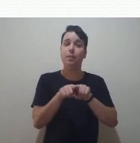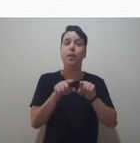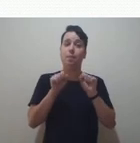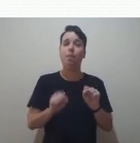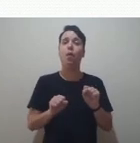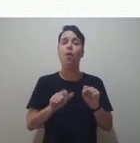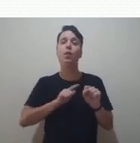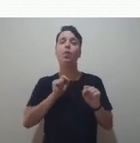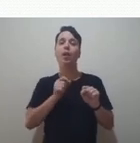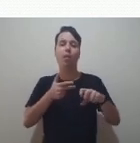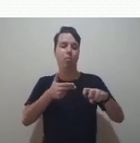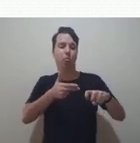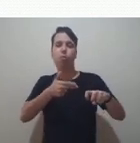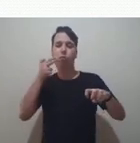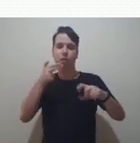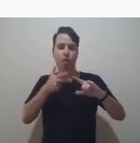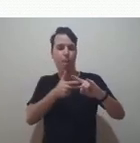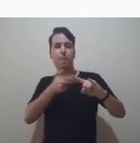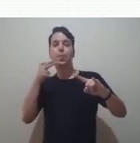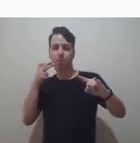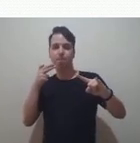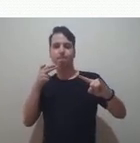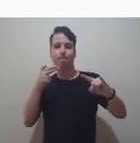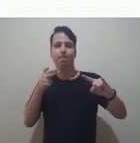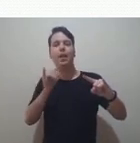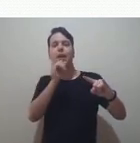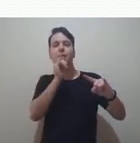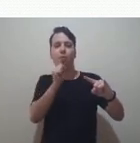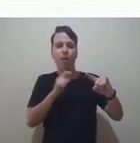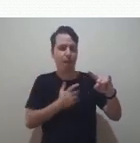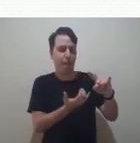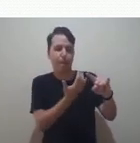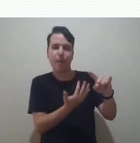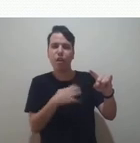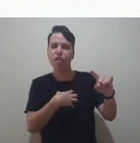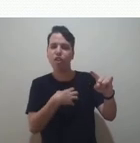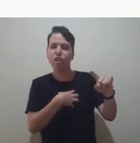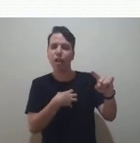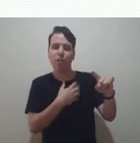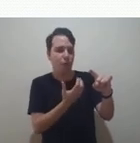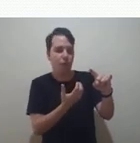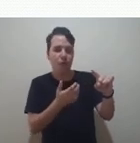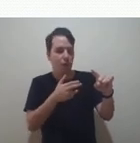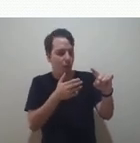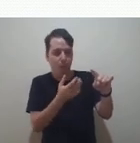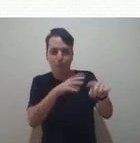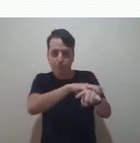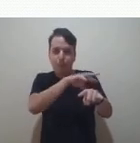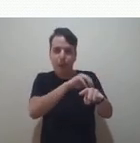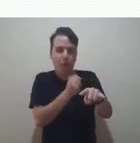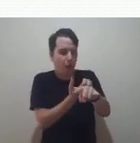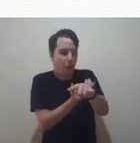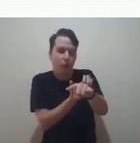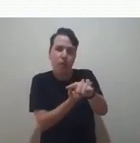Feridas por tiro também são algumas lesões encontradas, e como evidência disso a gente pode ter pelos